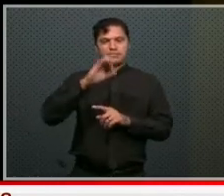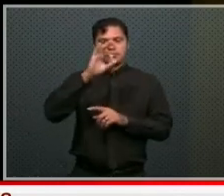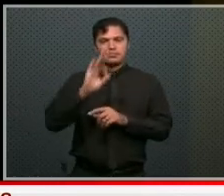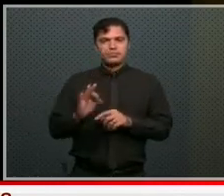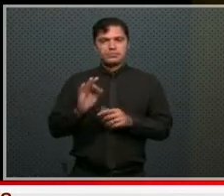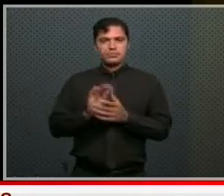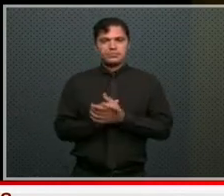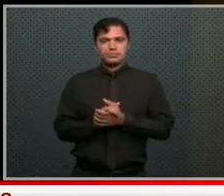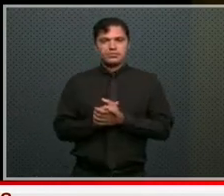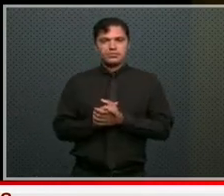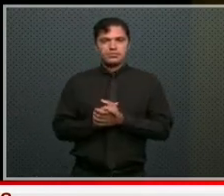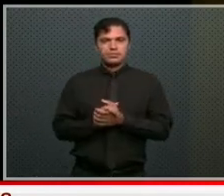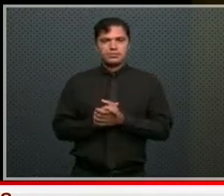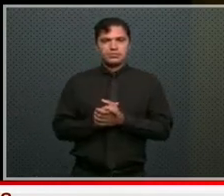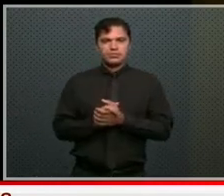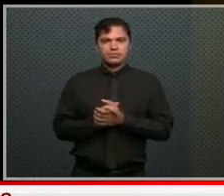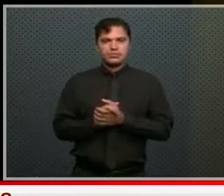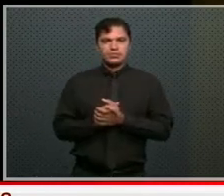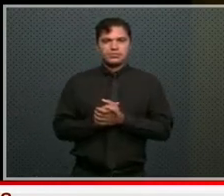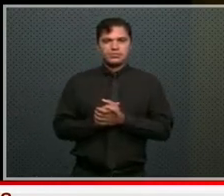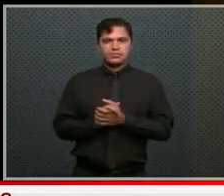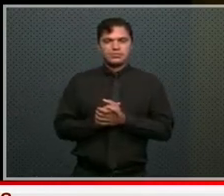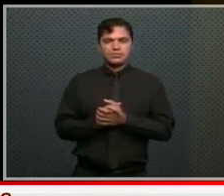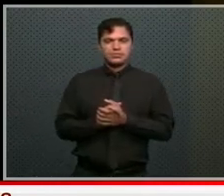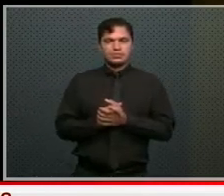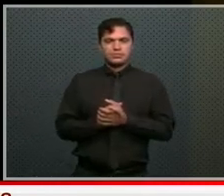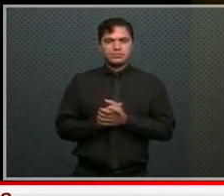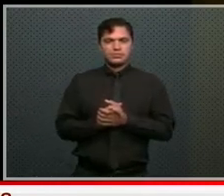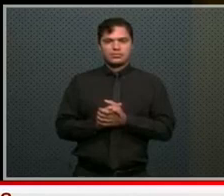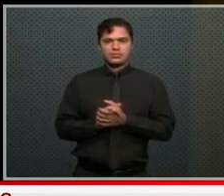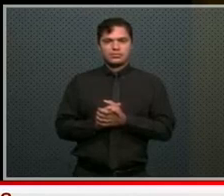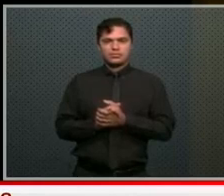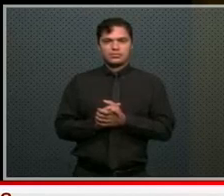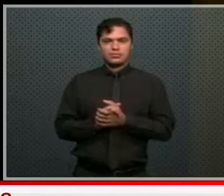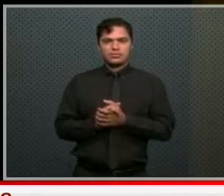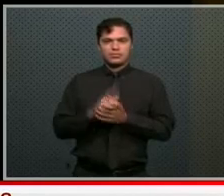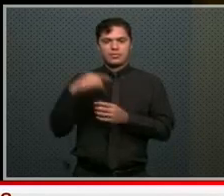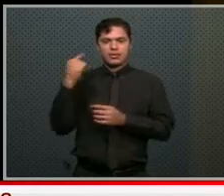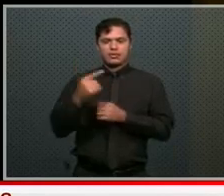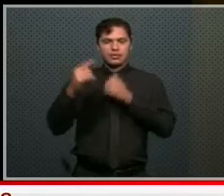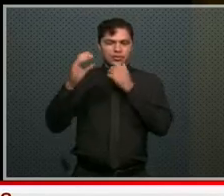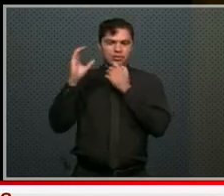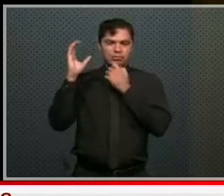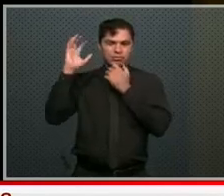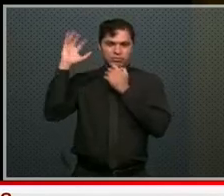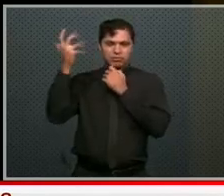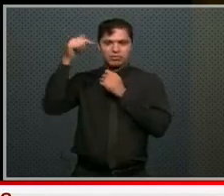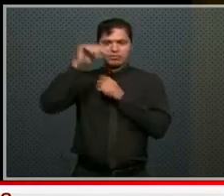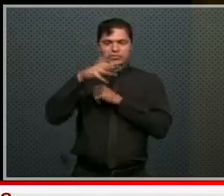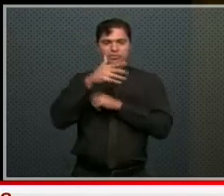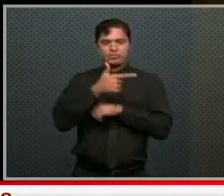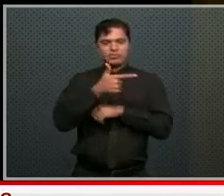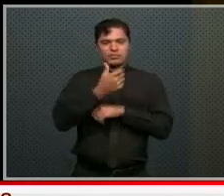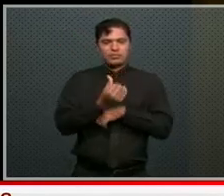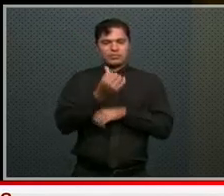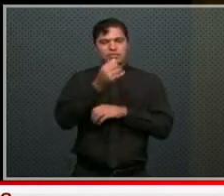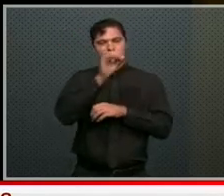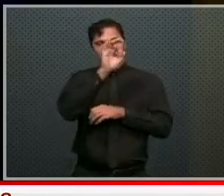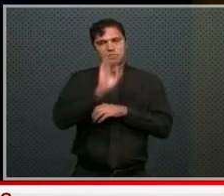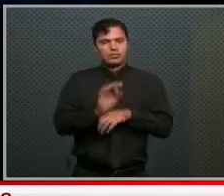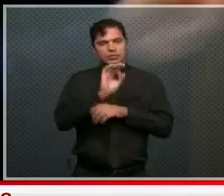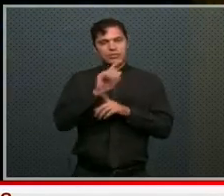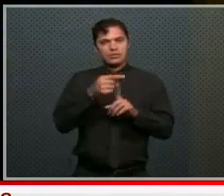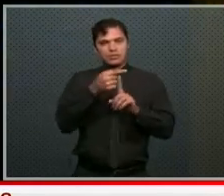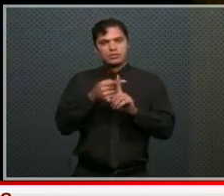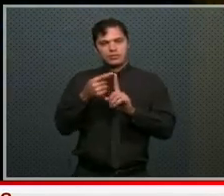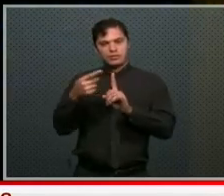. segundo a potencialidade climática nossa temperatura média de 26 graus da direita nunca passamos